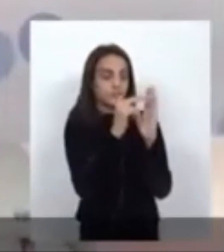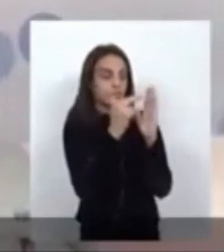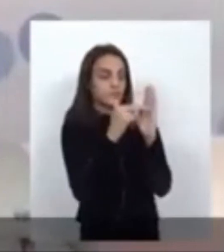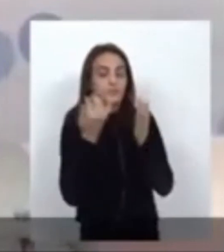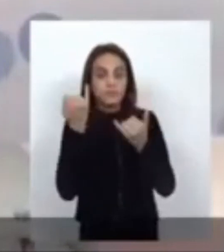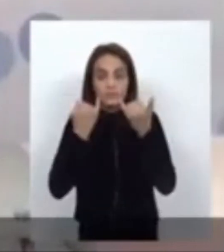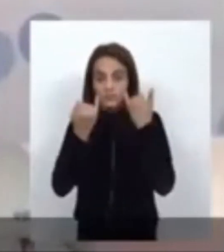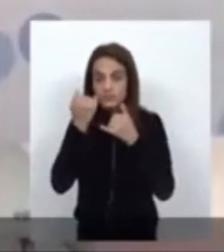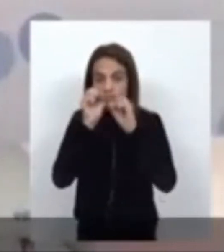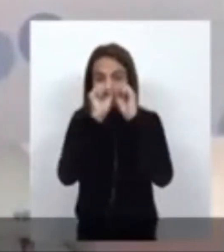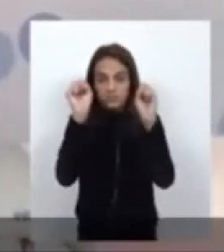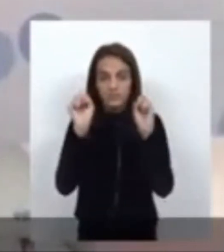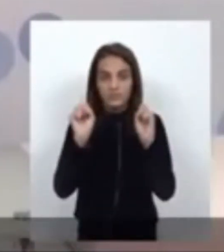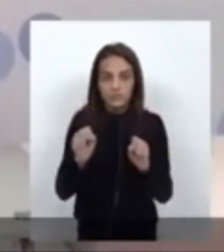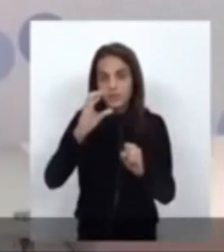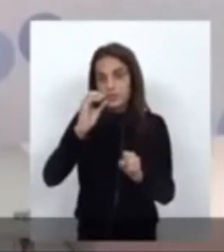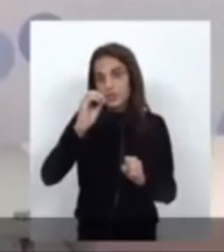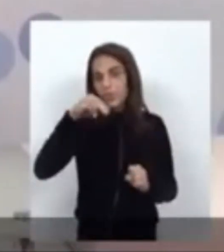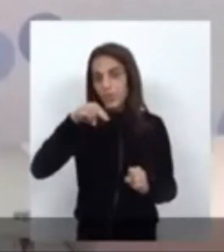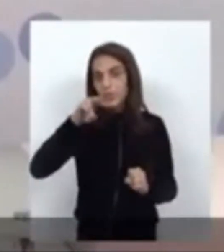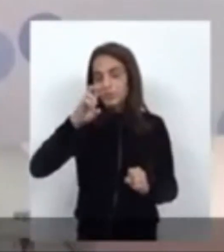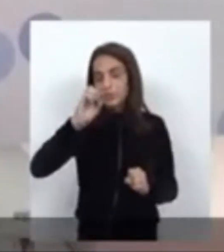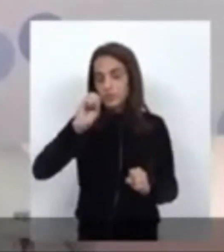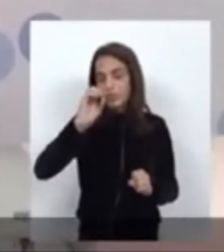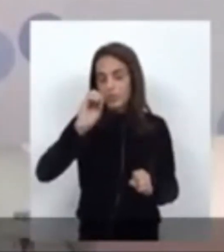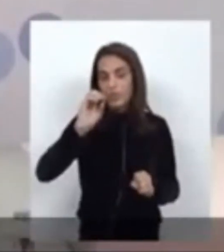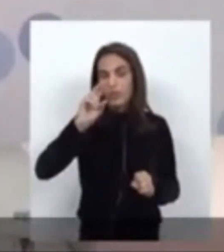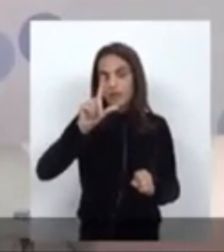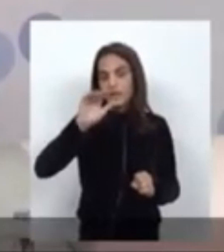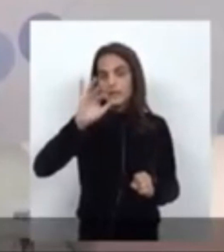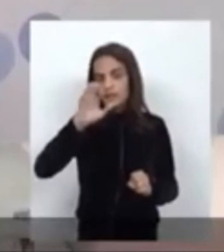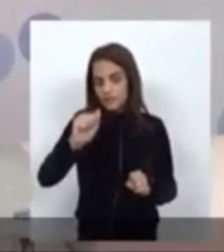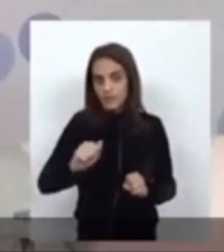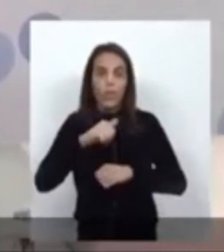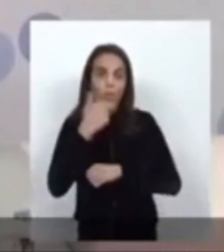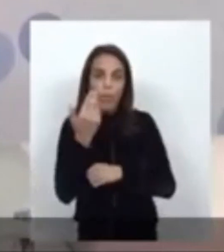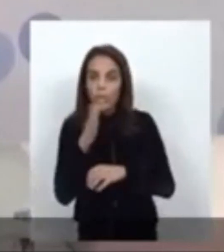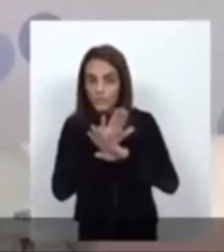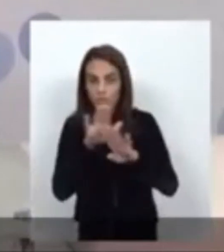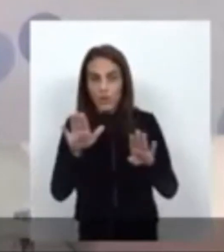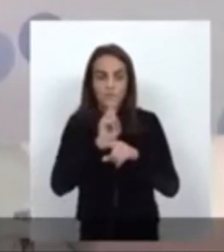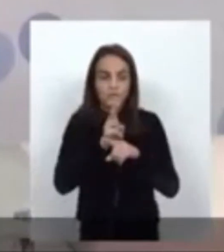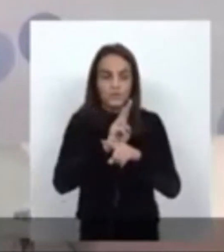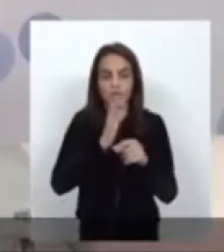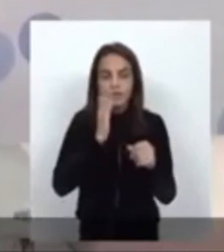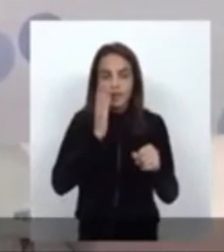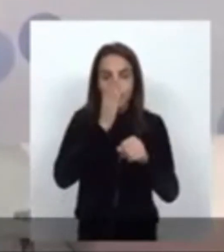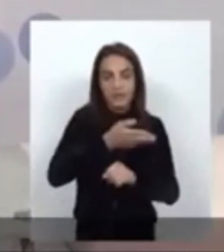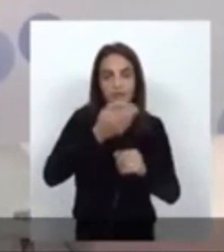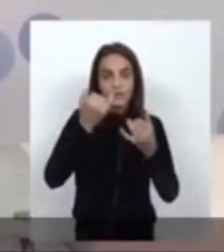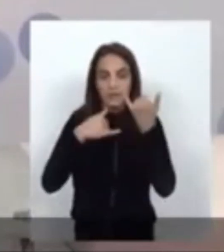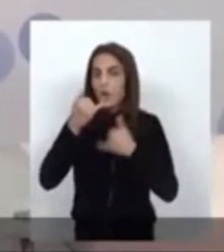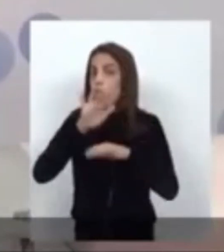informações no sistema de consolidação da avaliação ou será só o supervisor que tem acesso a registrar essas informações? É